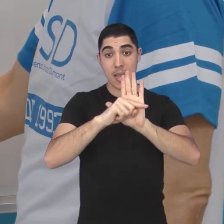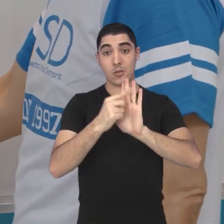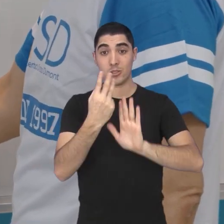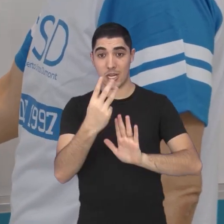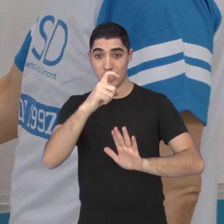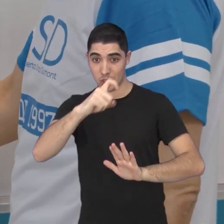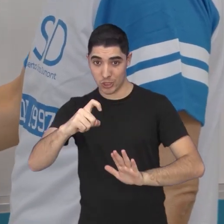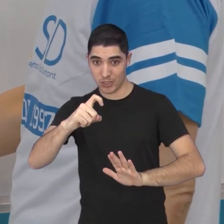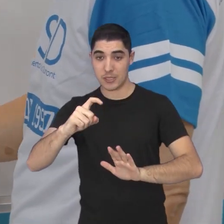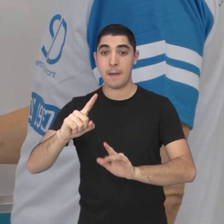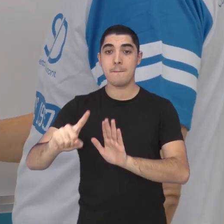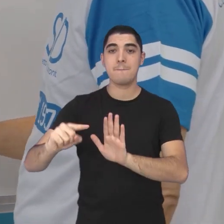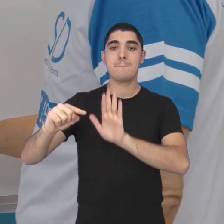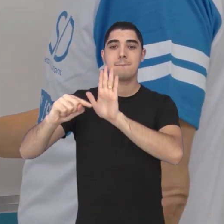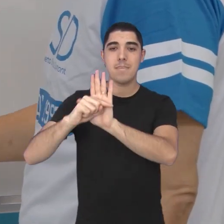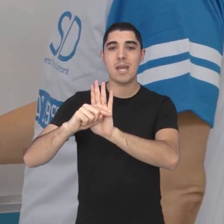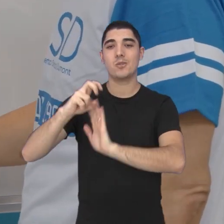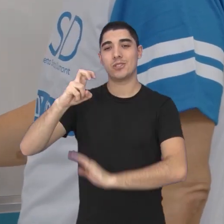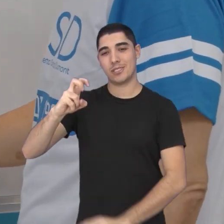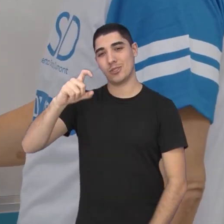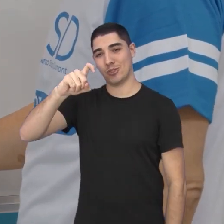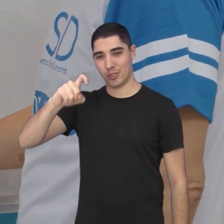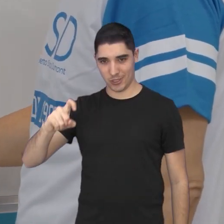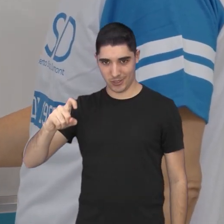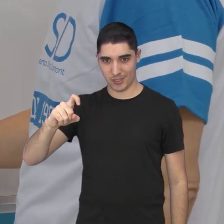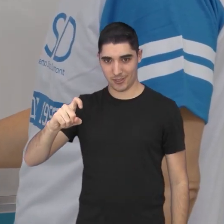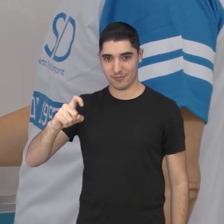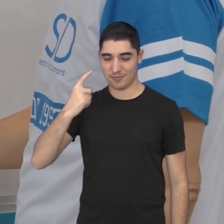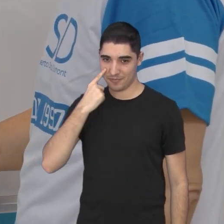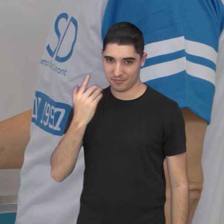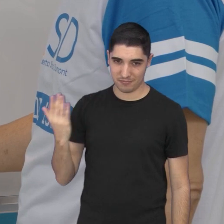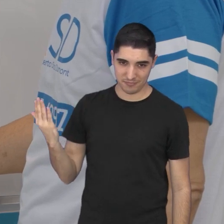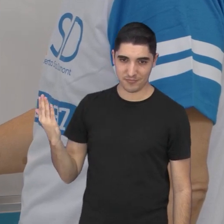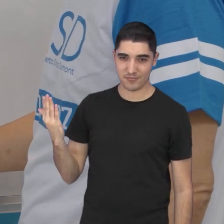Isso aqui tudo sobre 15, né?